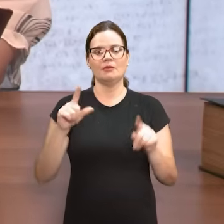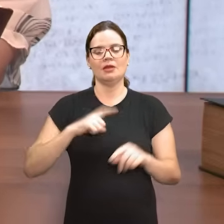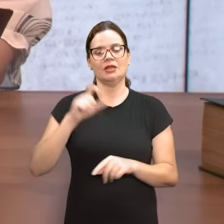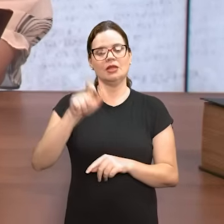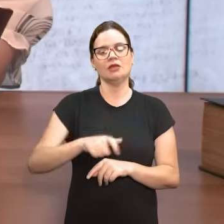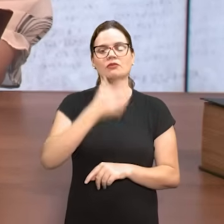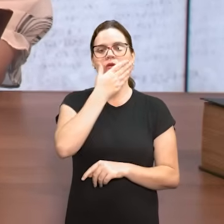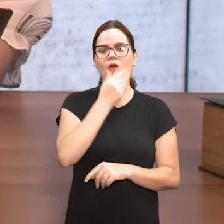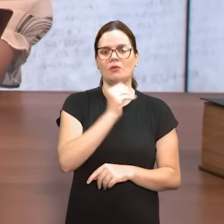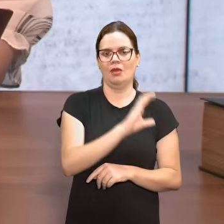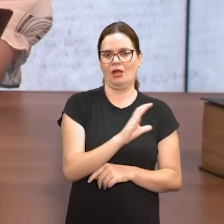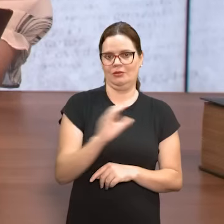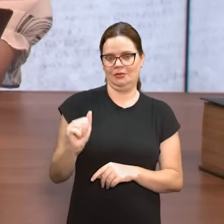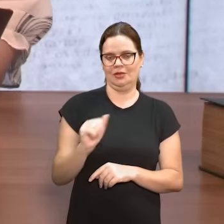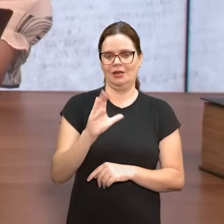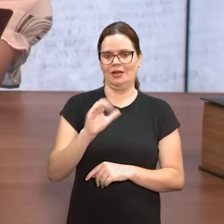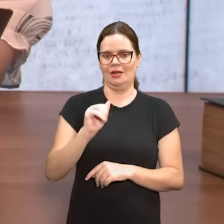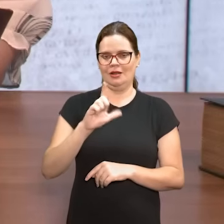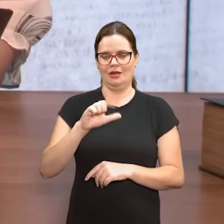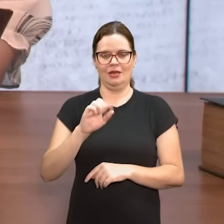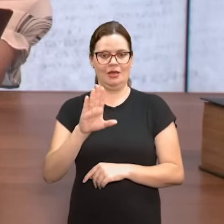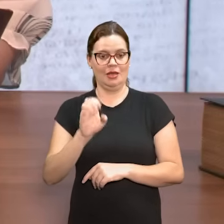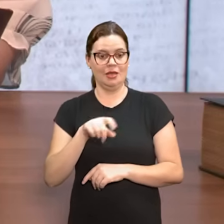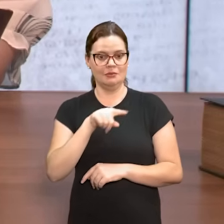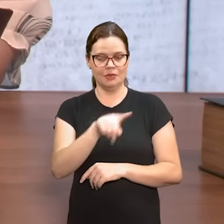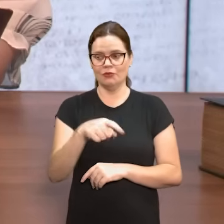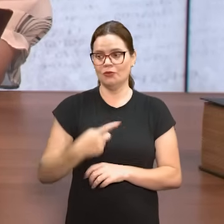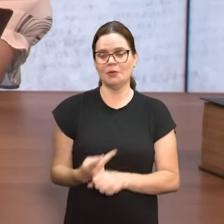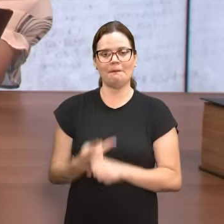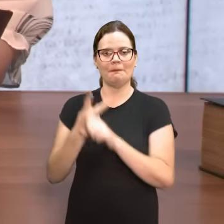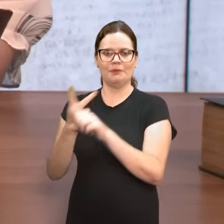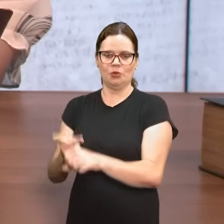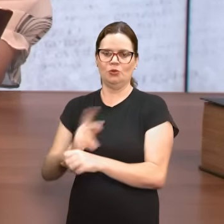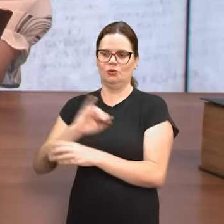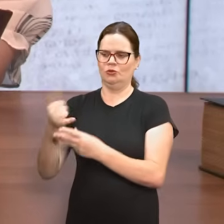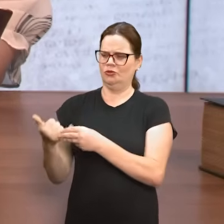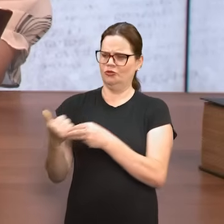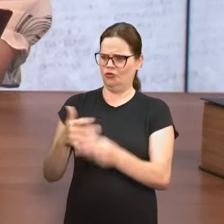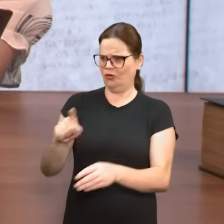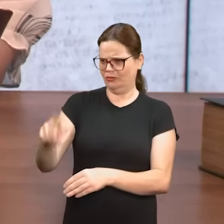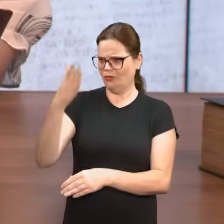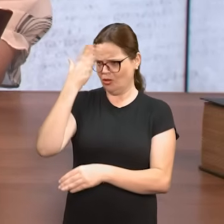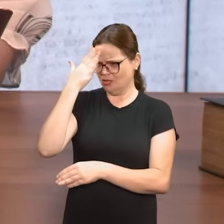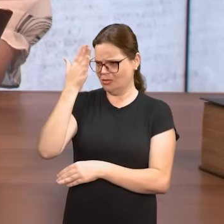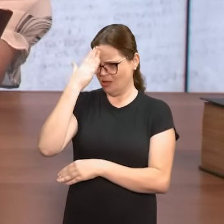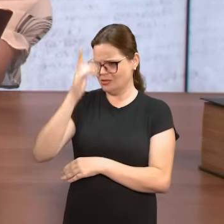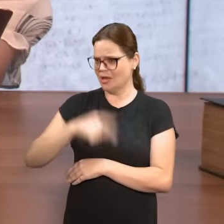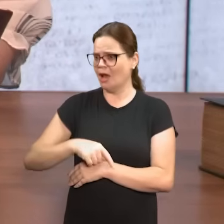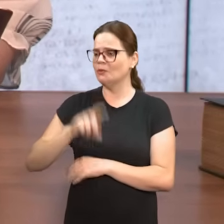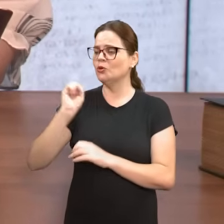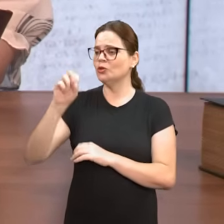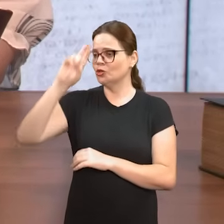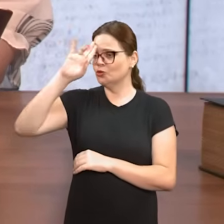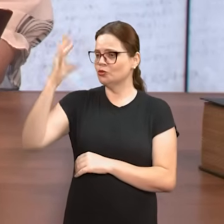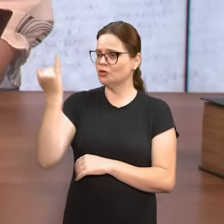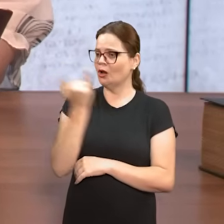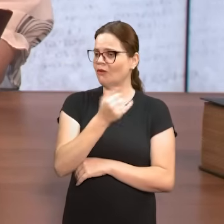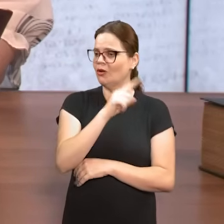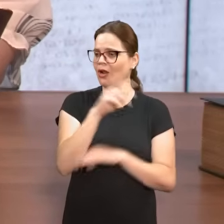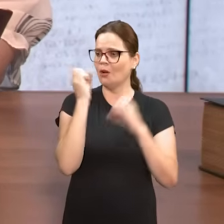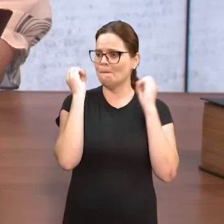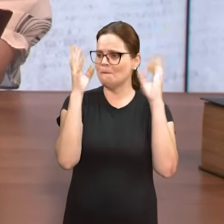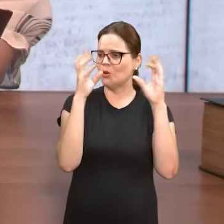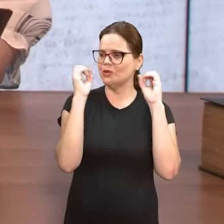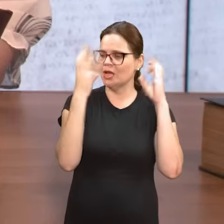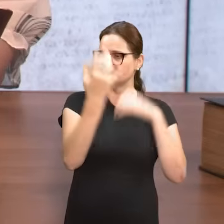Calebe, filho de Jefoné, o quenezeu, lhe disse: Tu sabes a palavra que o Senhor falou a